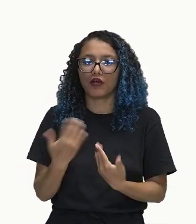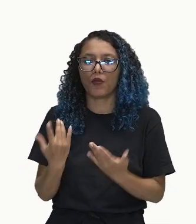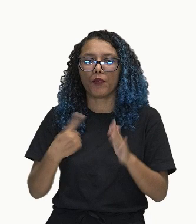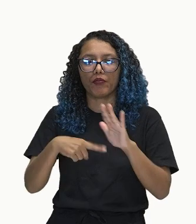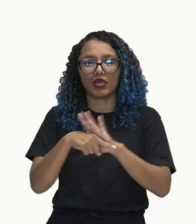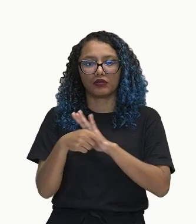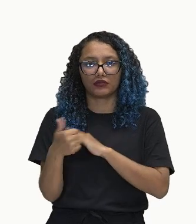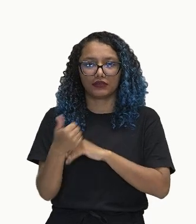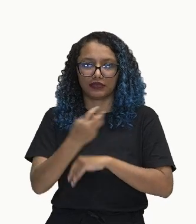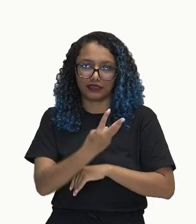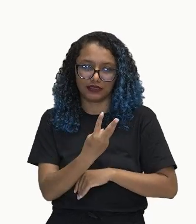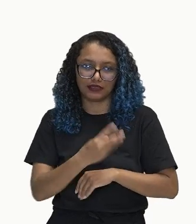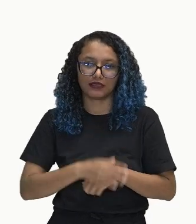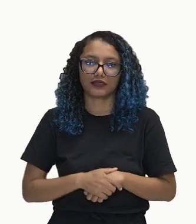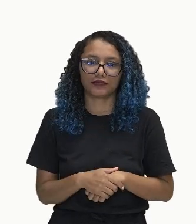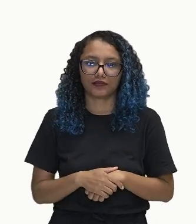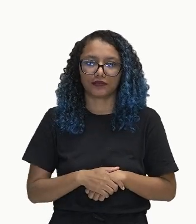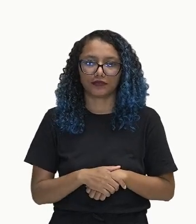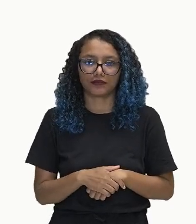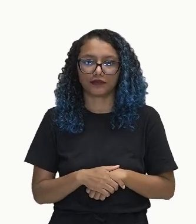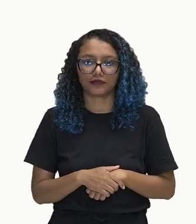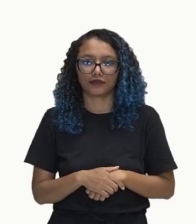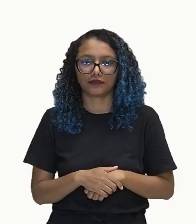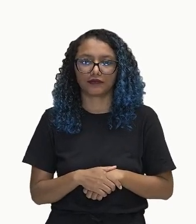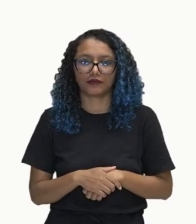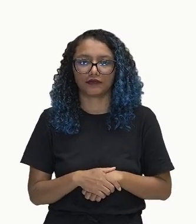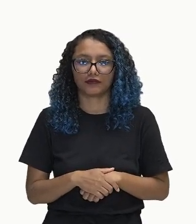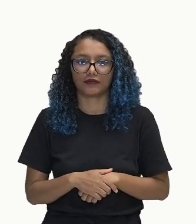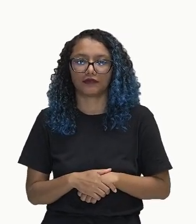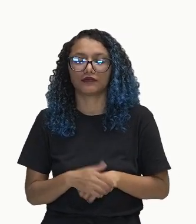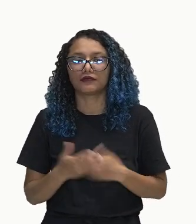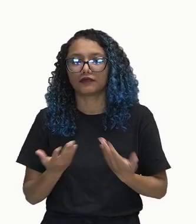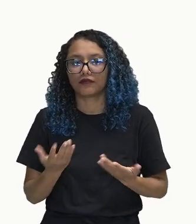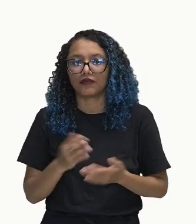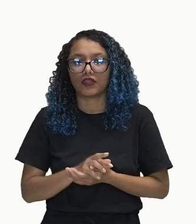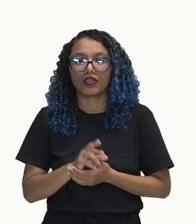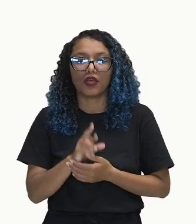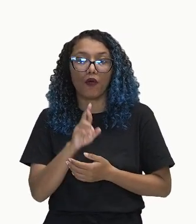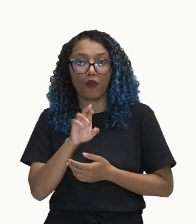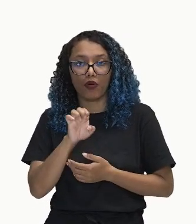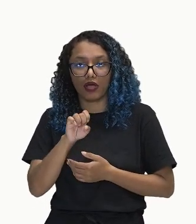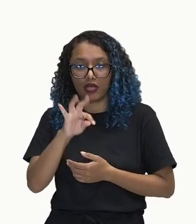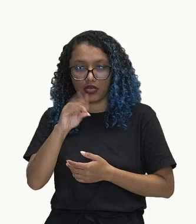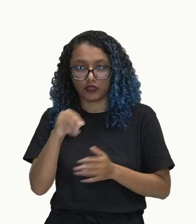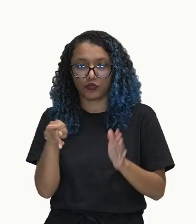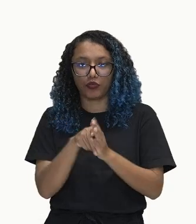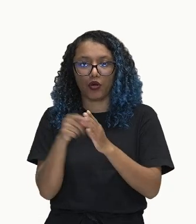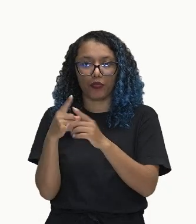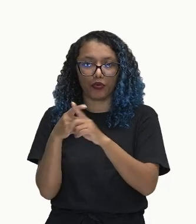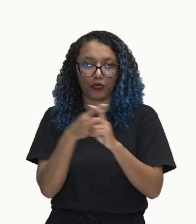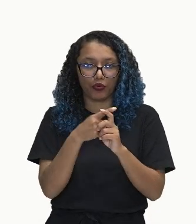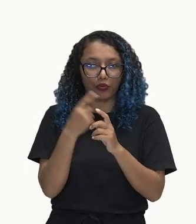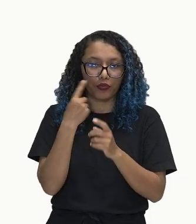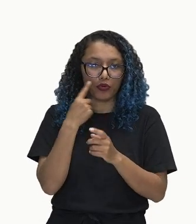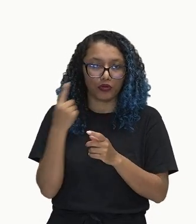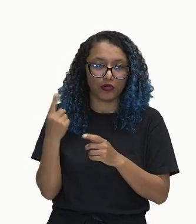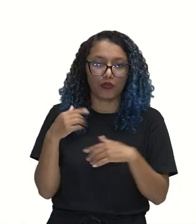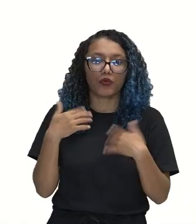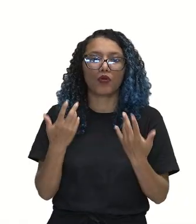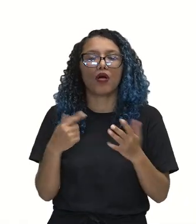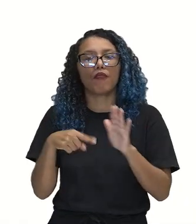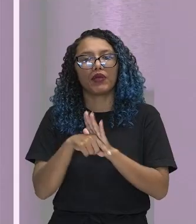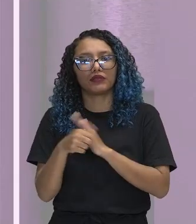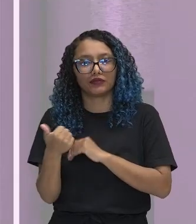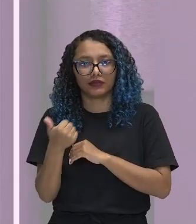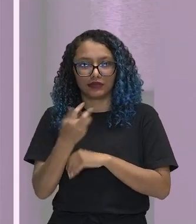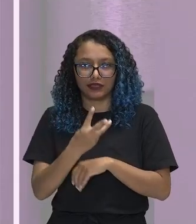de menos 13. Então, menos 13 é o resto da divisão desse polinômio p de x por x mais